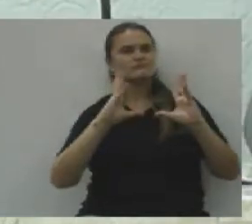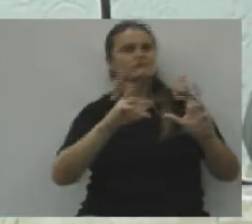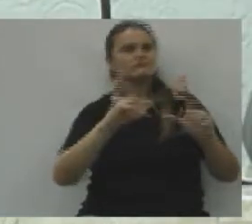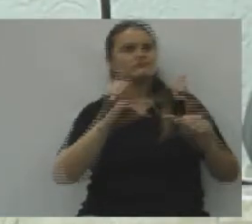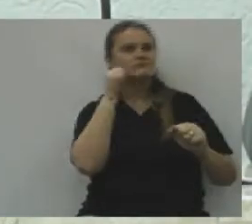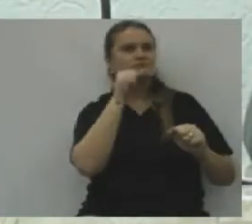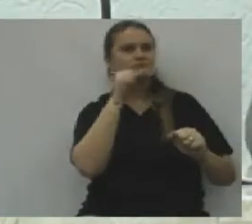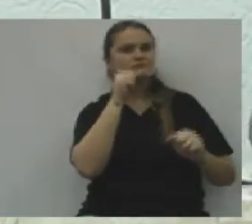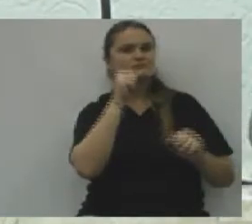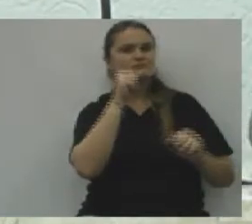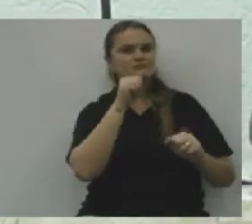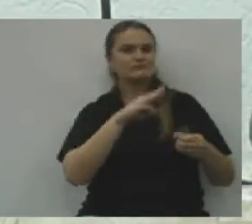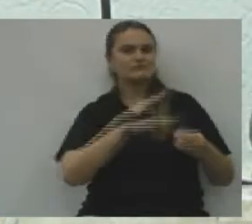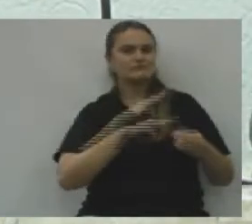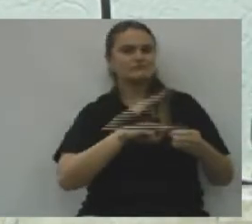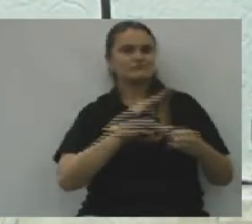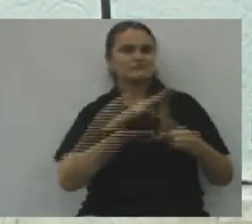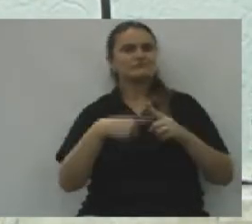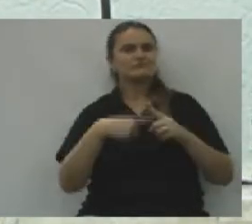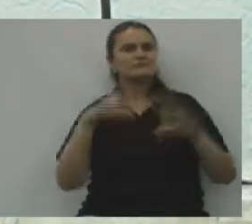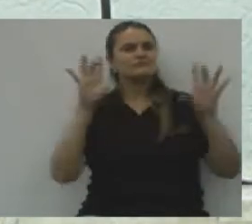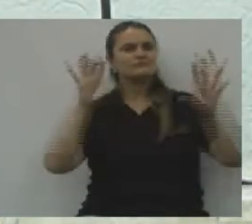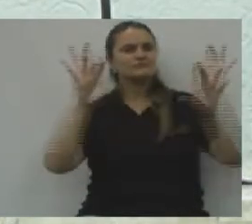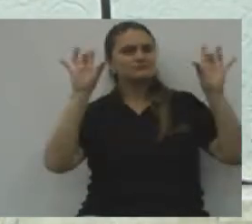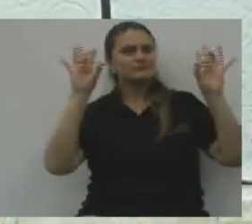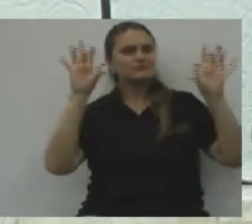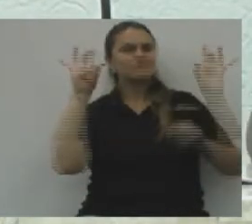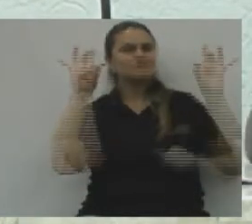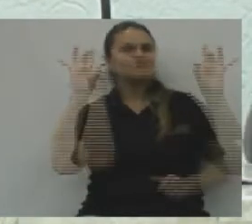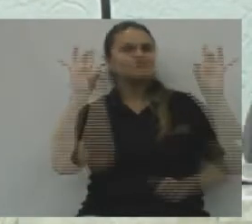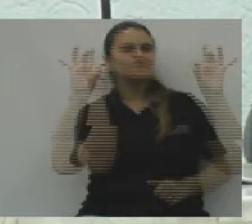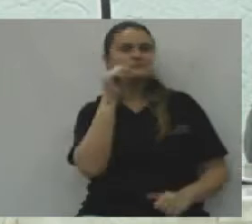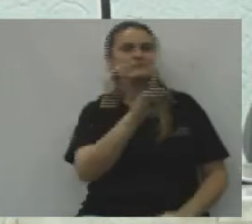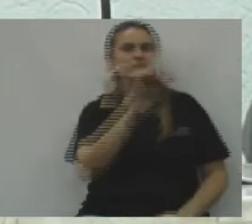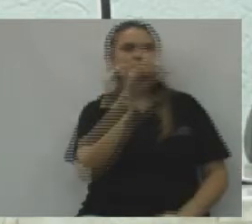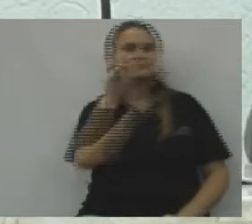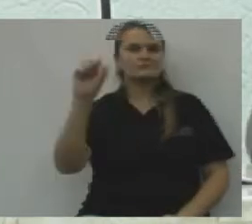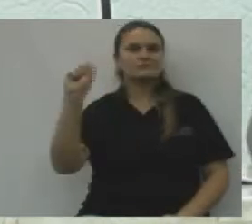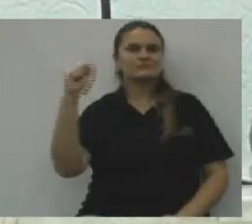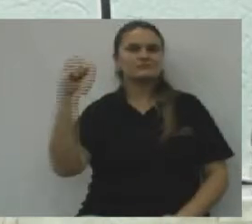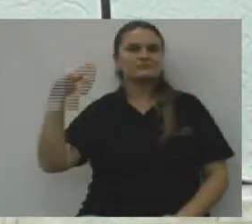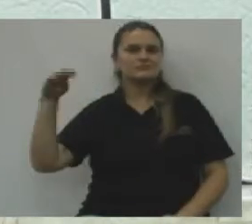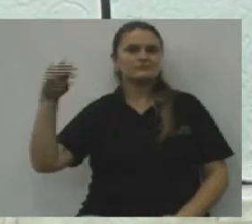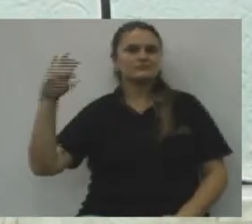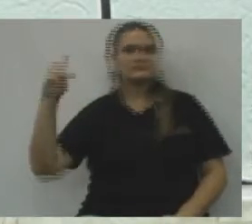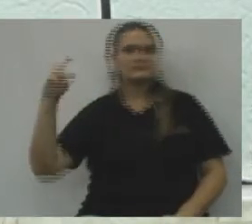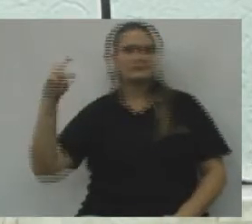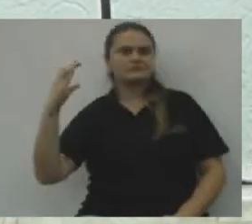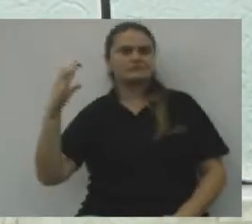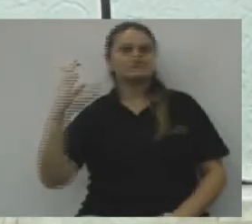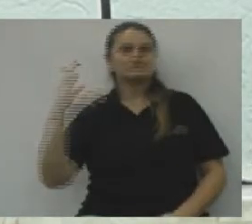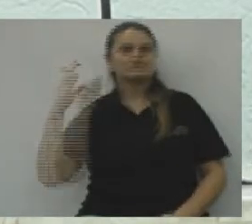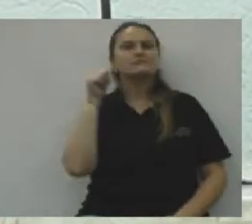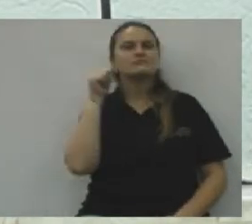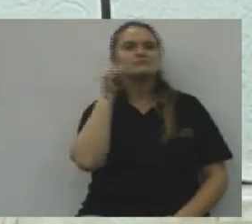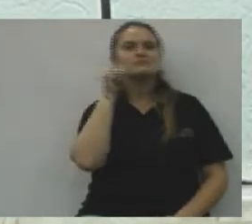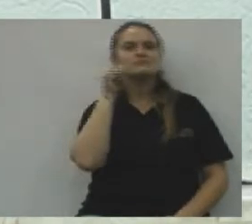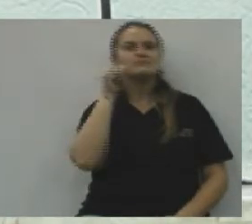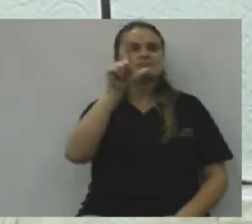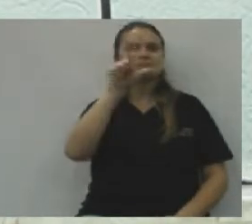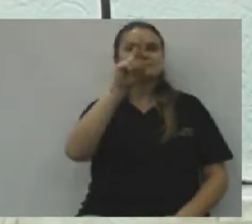município pela passagem do Dia da Mulher no dia 8 de março. De Lucinete Vieira.